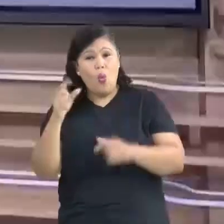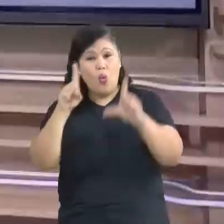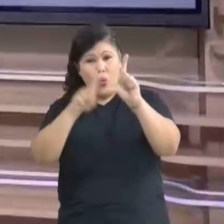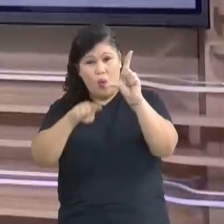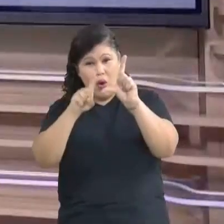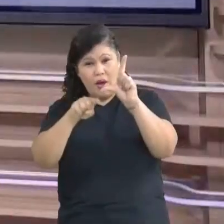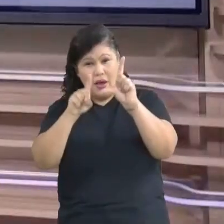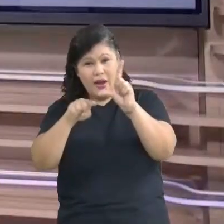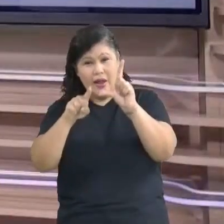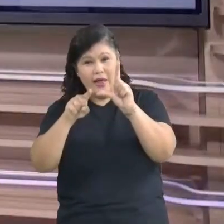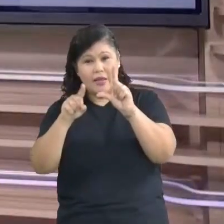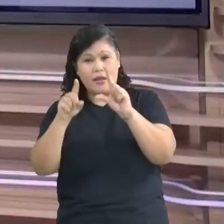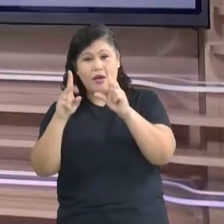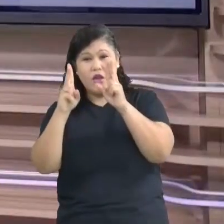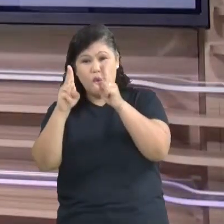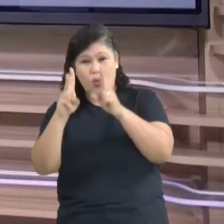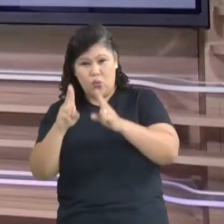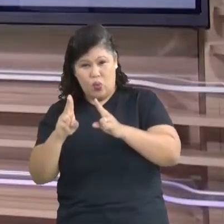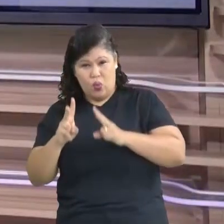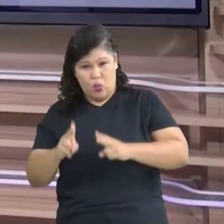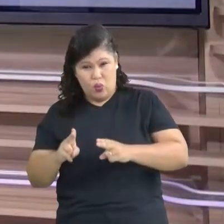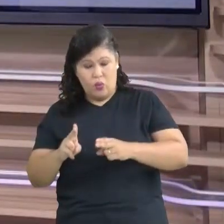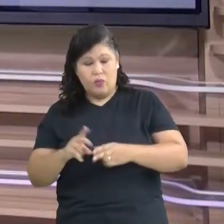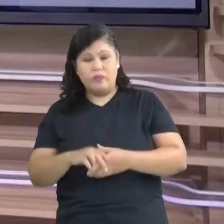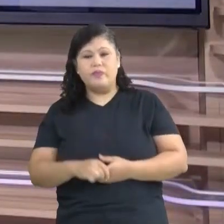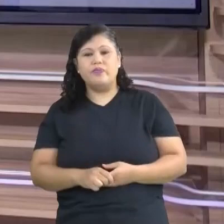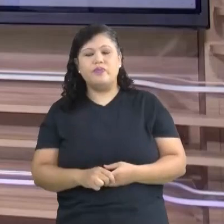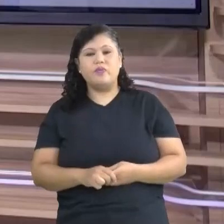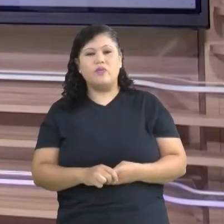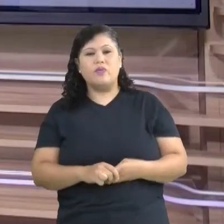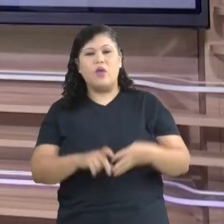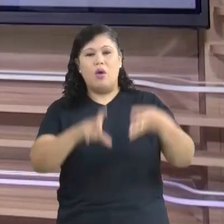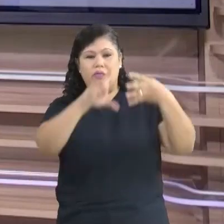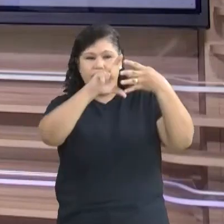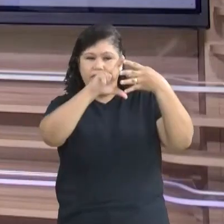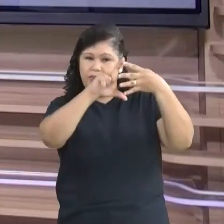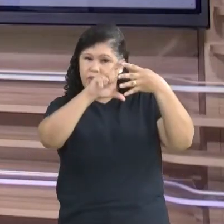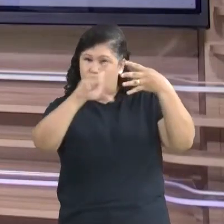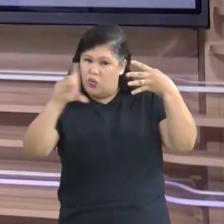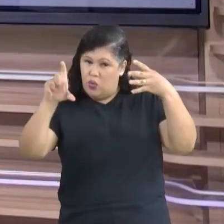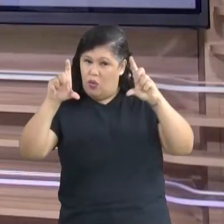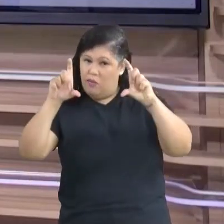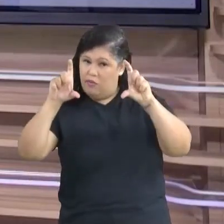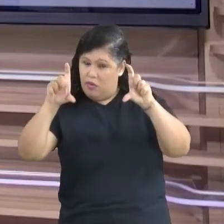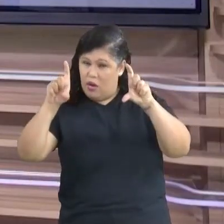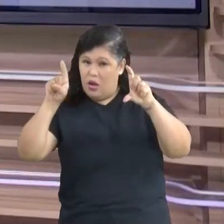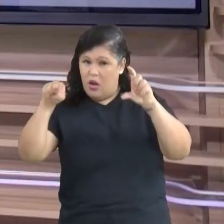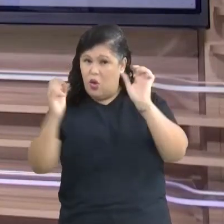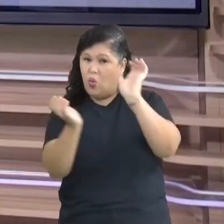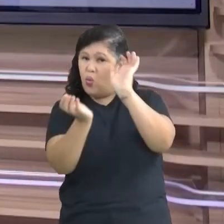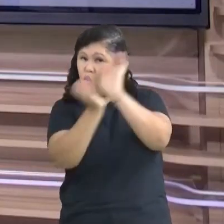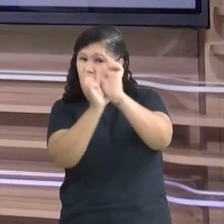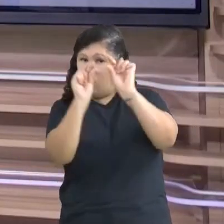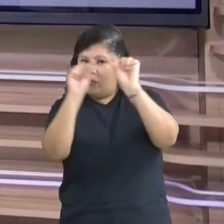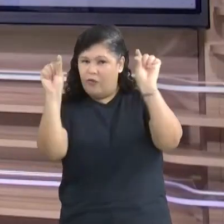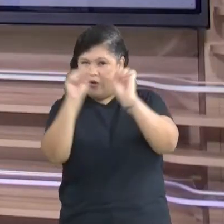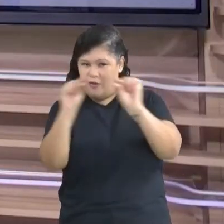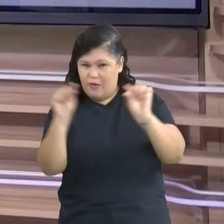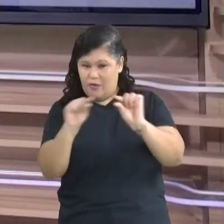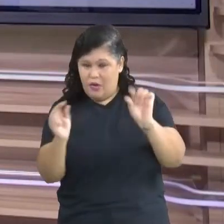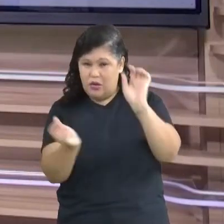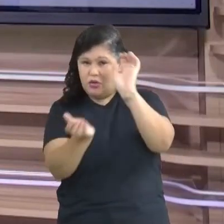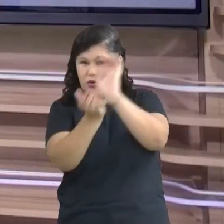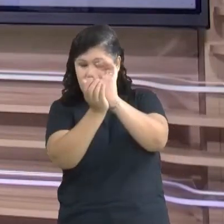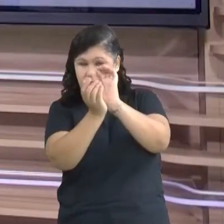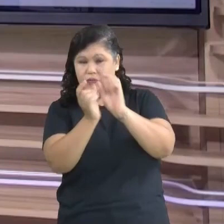entenderam o que eu acabei de explicar? Uma estrofe são os grupos de versos. Versos é cada linha